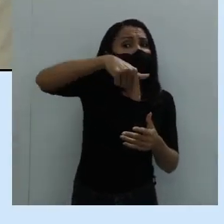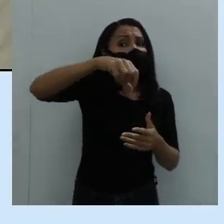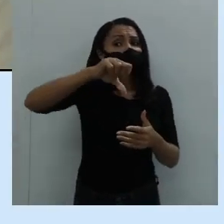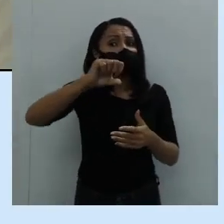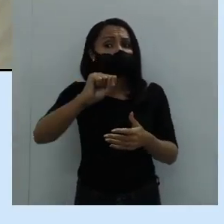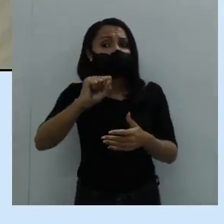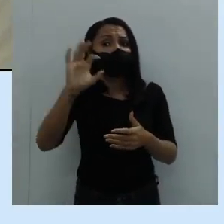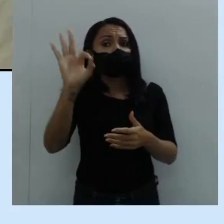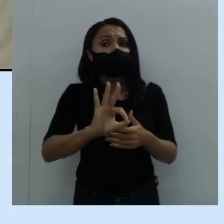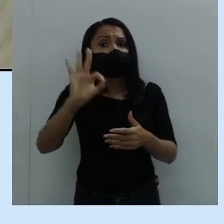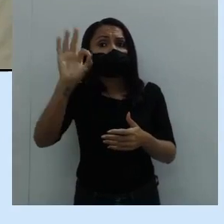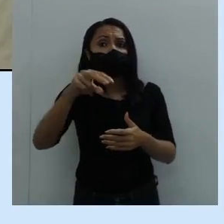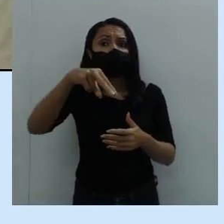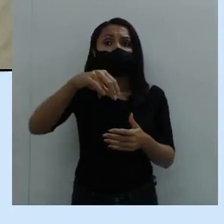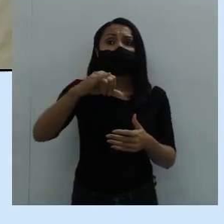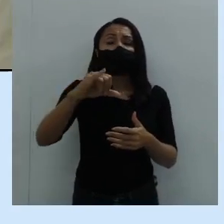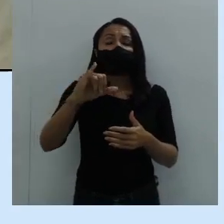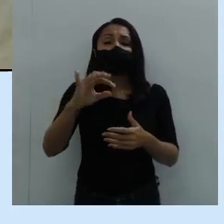de nitrogênio,